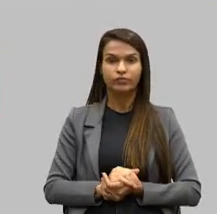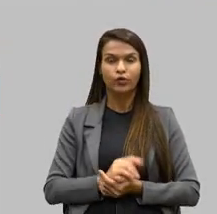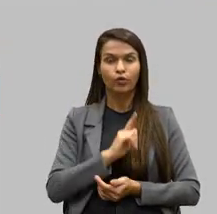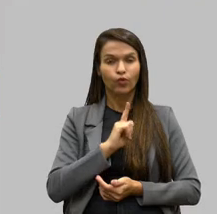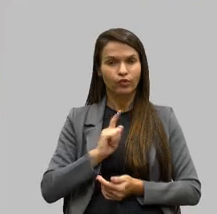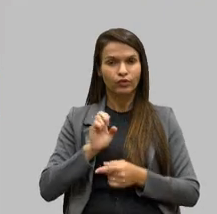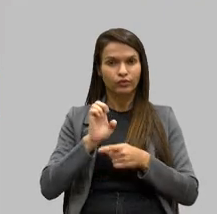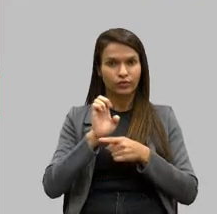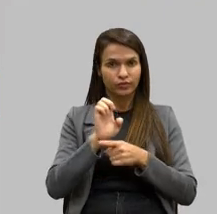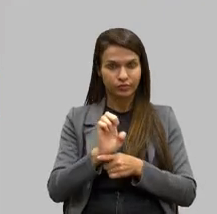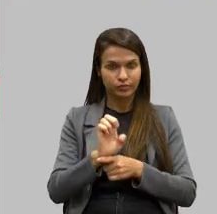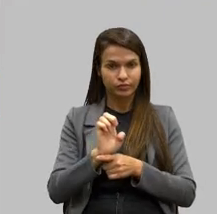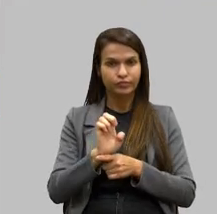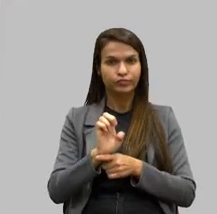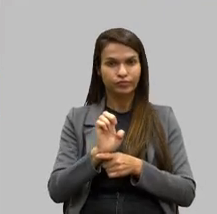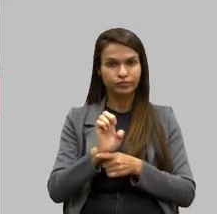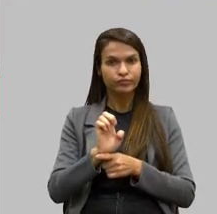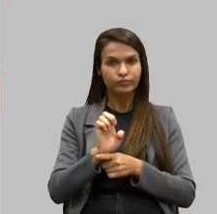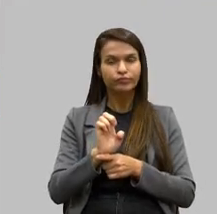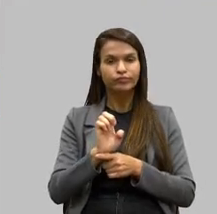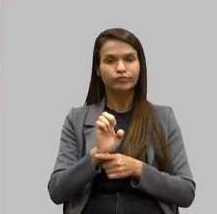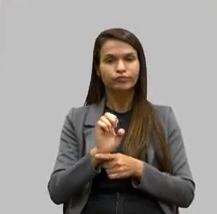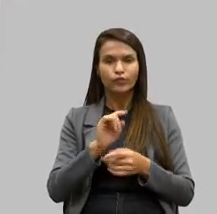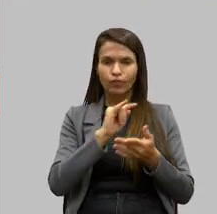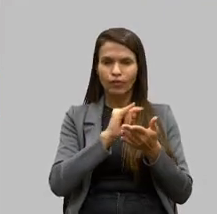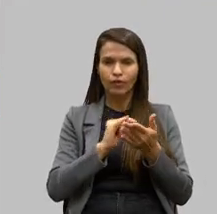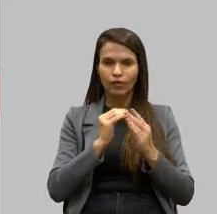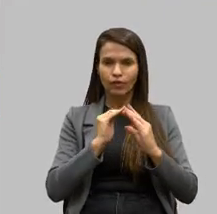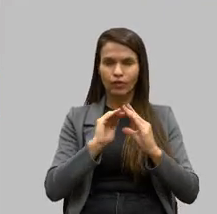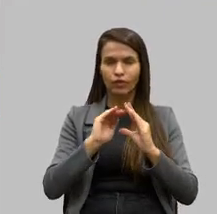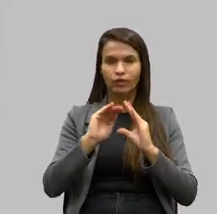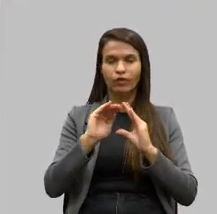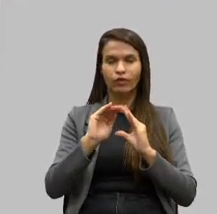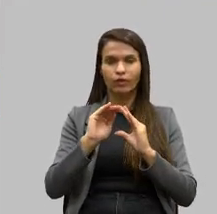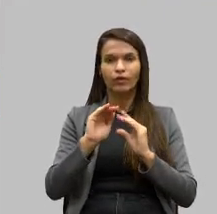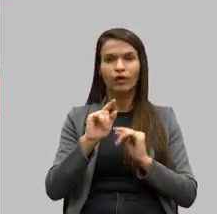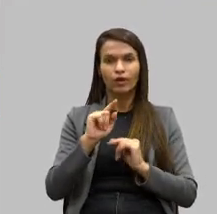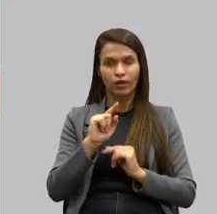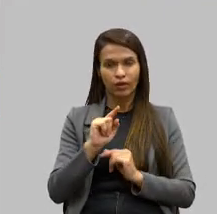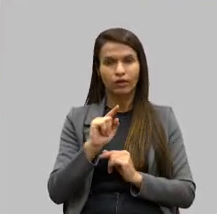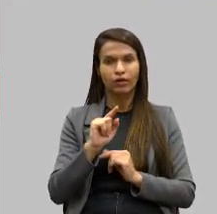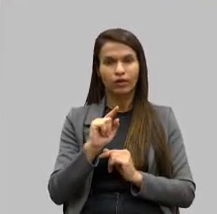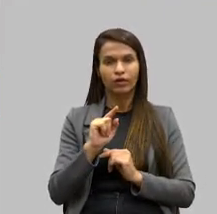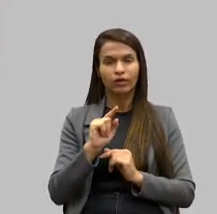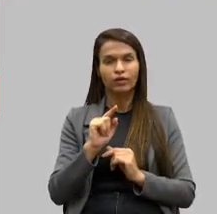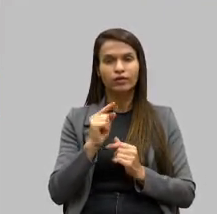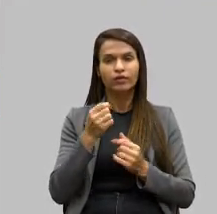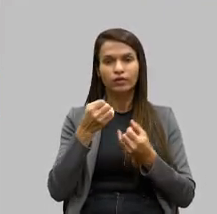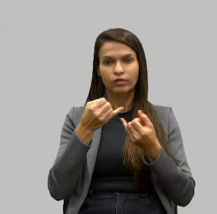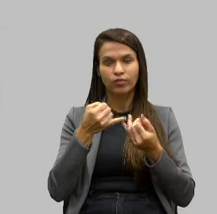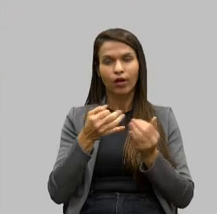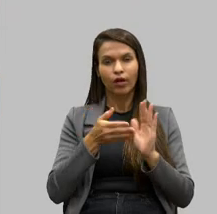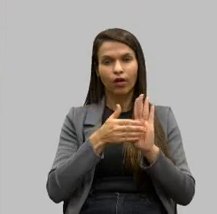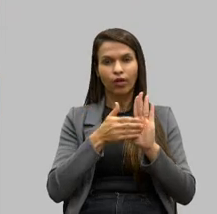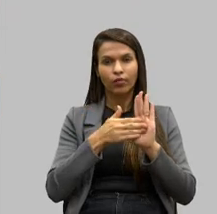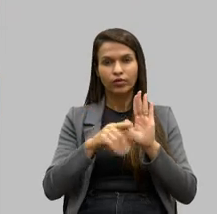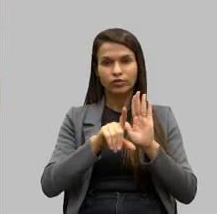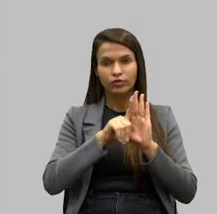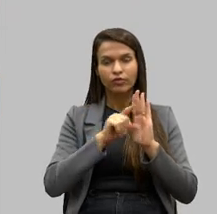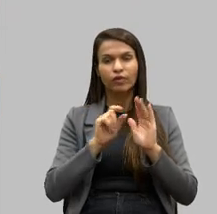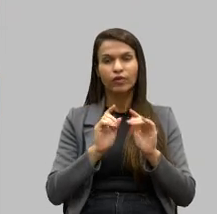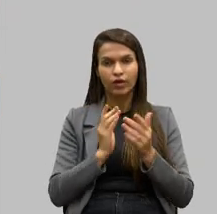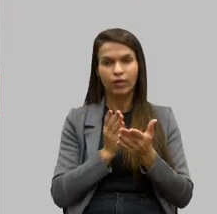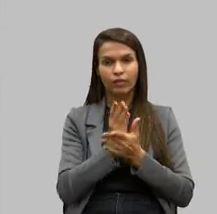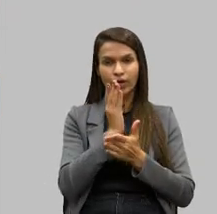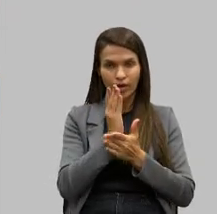Estado emitiu uma nota no qual ele sanciona a proposição de lei que foi aprovada